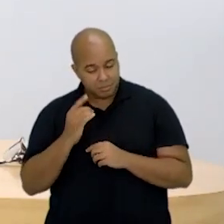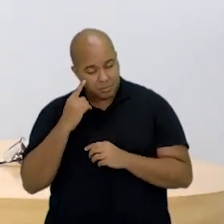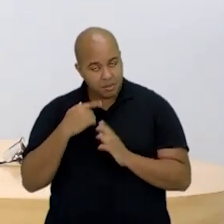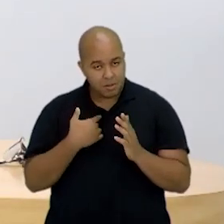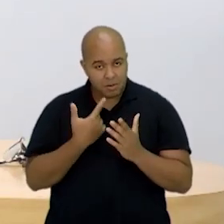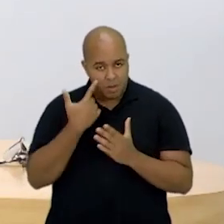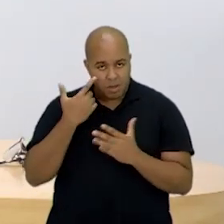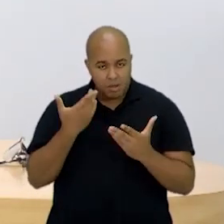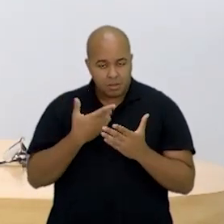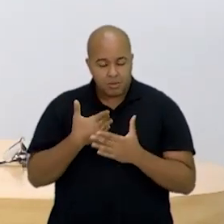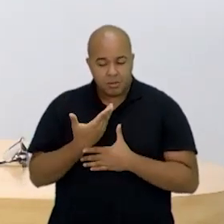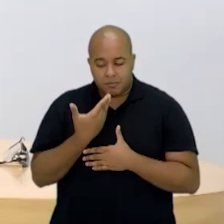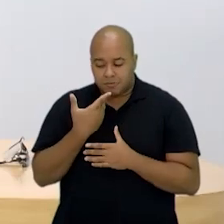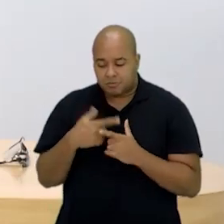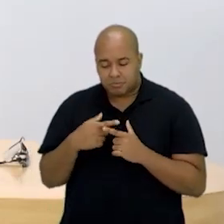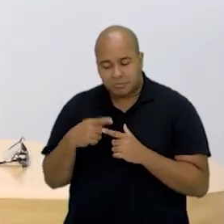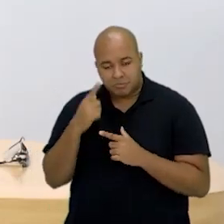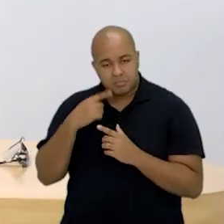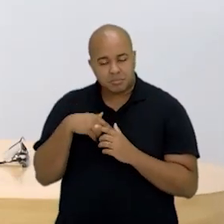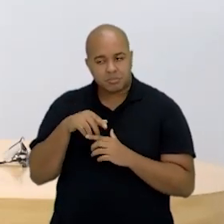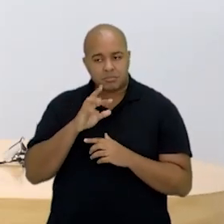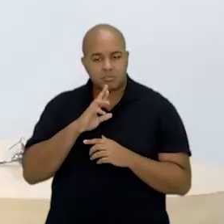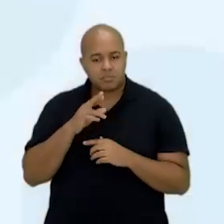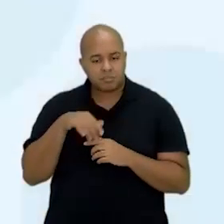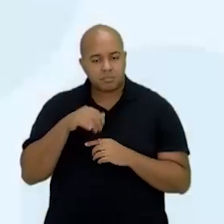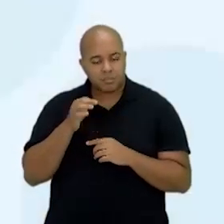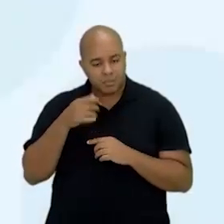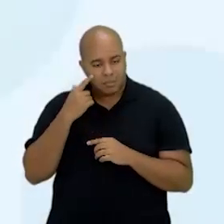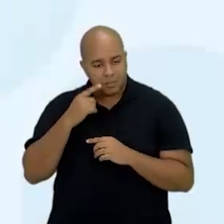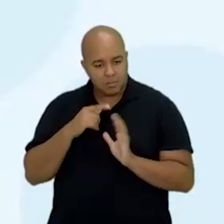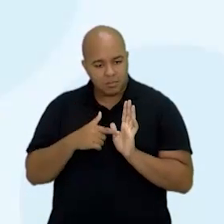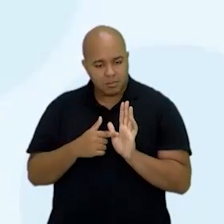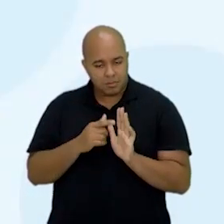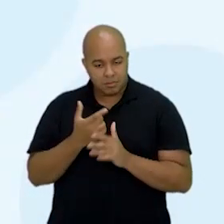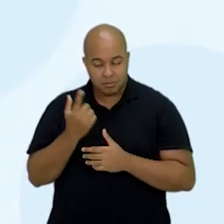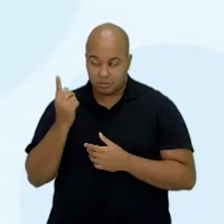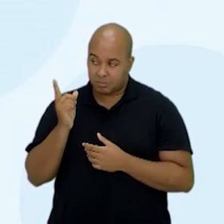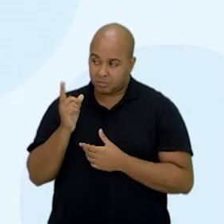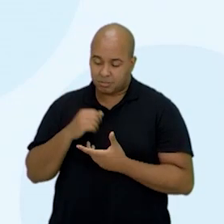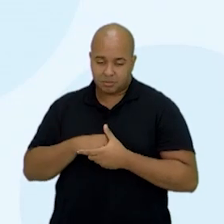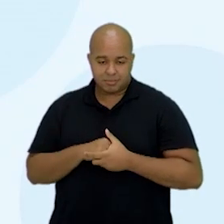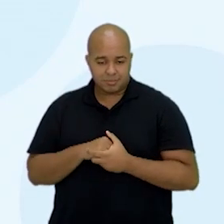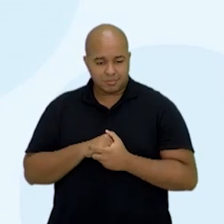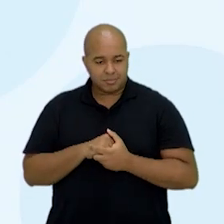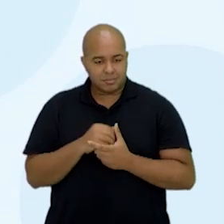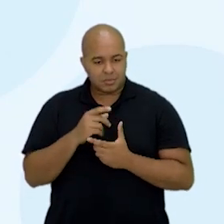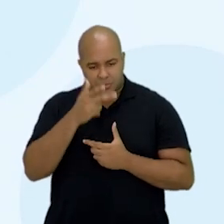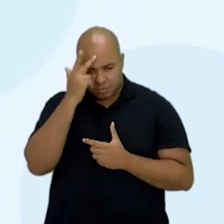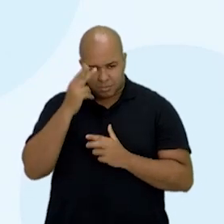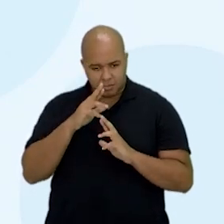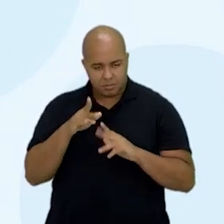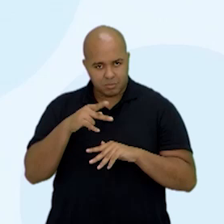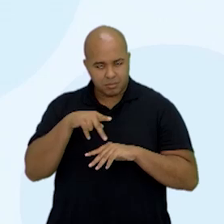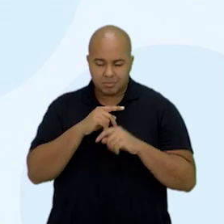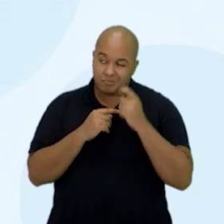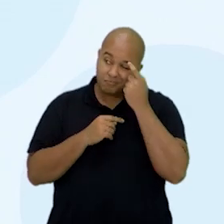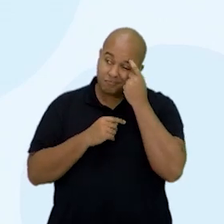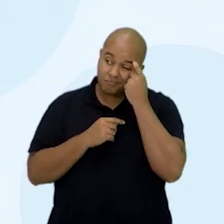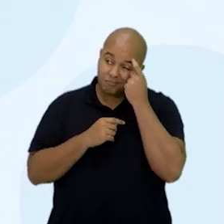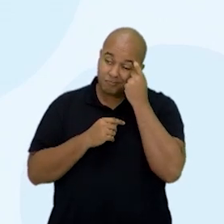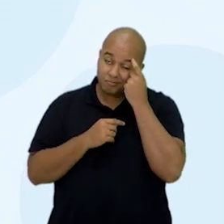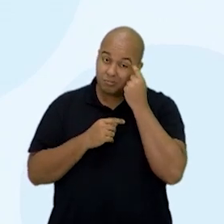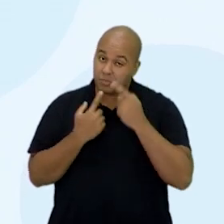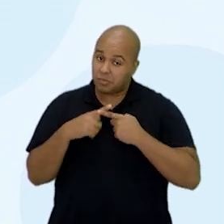mas vamos dar uma olhada lá porque que a opção correta é essa daí que tá aparecendo agora para vocês ó people from the francais porque